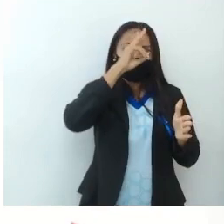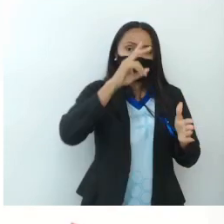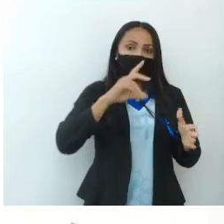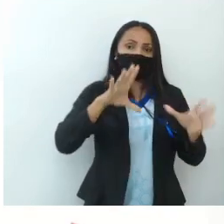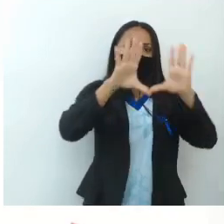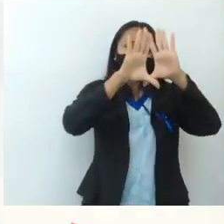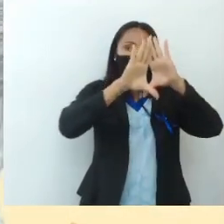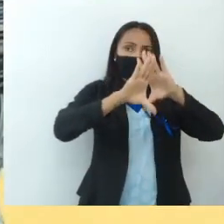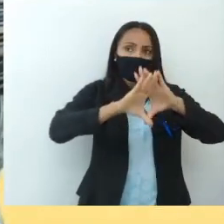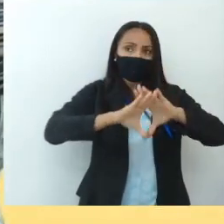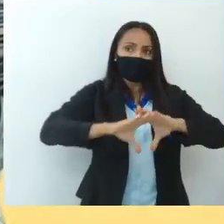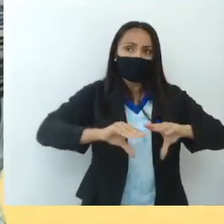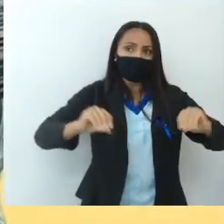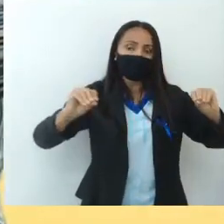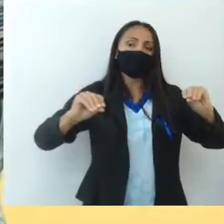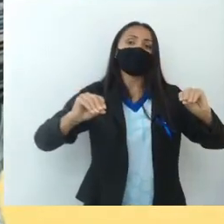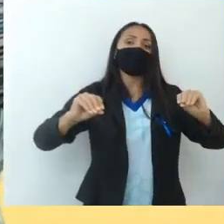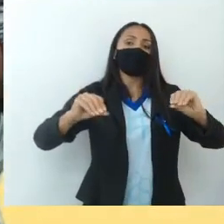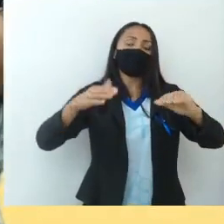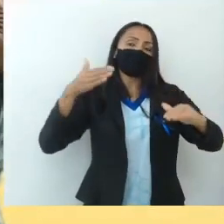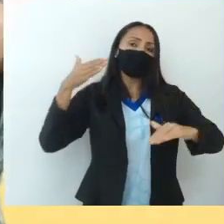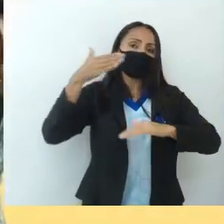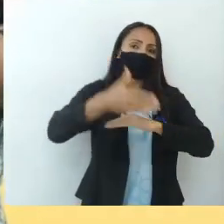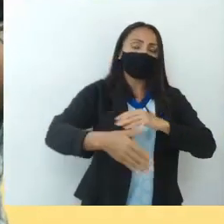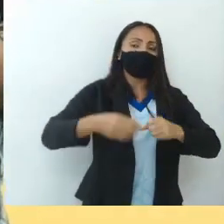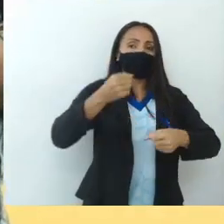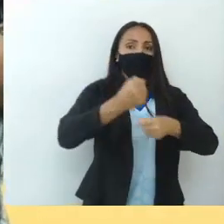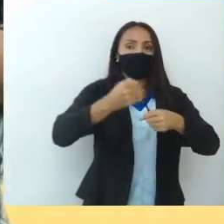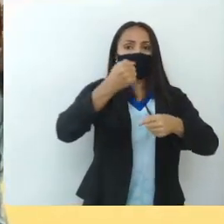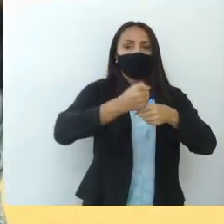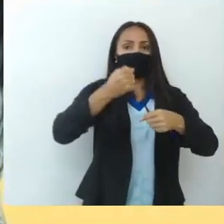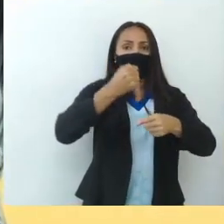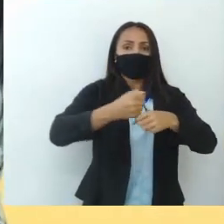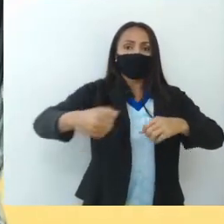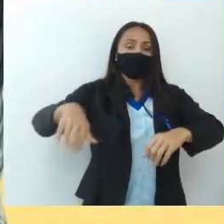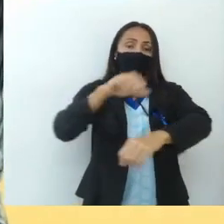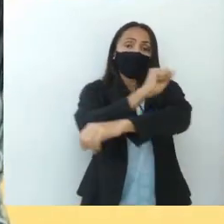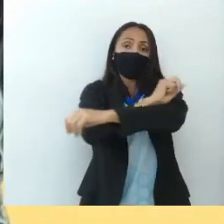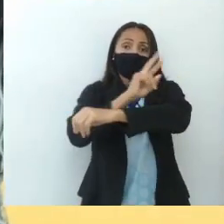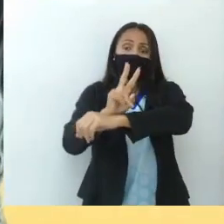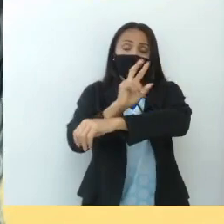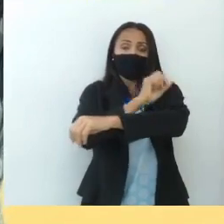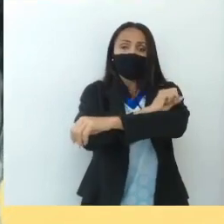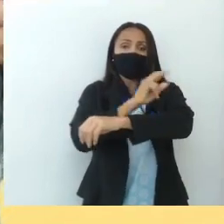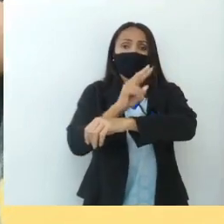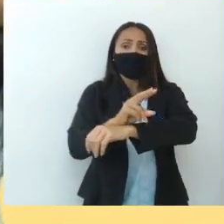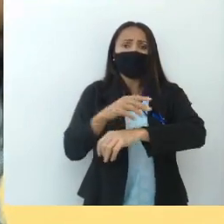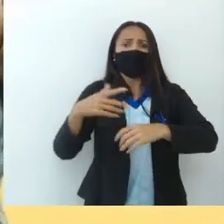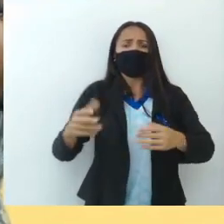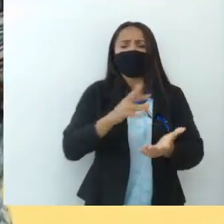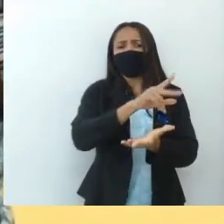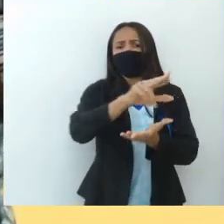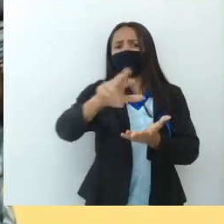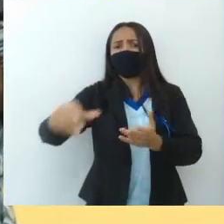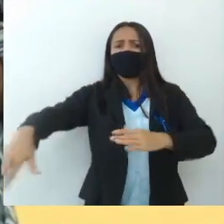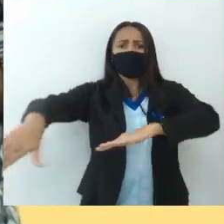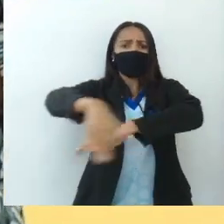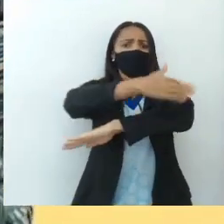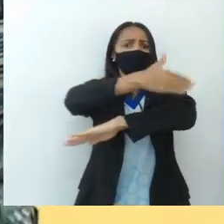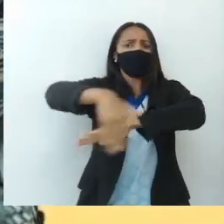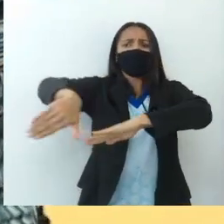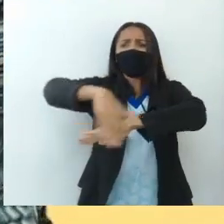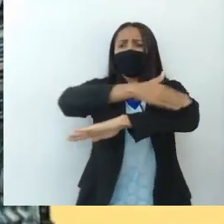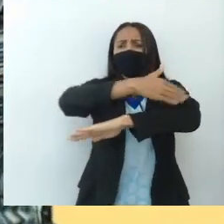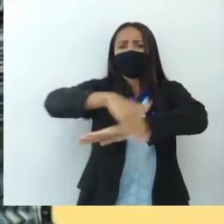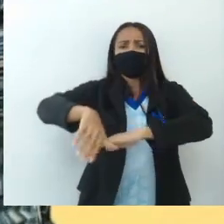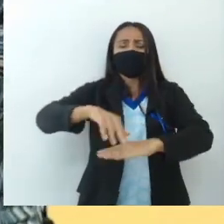para dar acesso e a construção da Avenida Dantas Barreto. E junto com ela foi muitas ruas, inclusive a Rua das Hortas, que